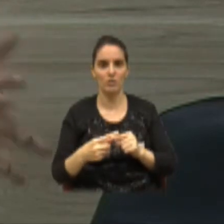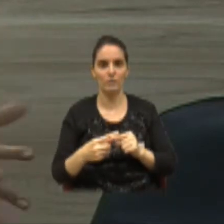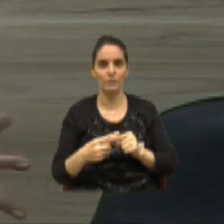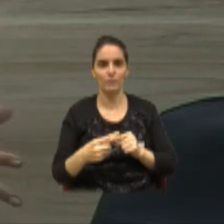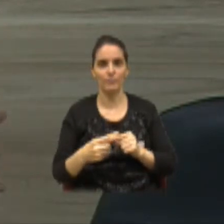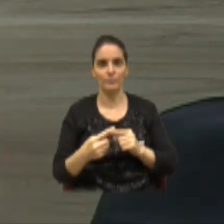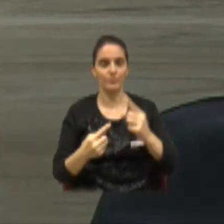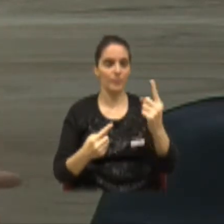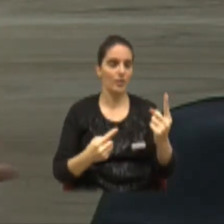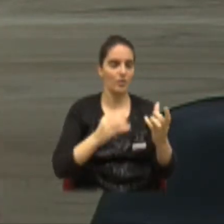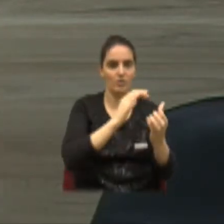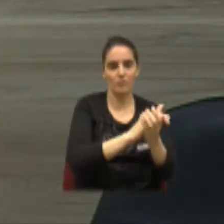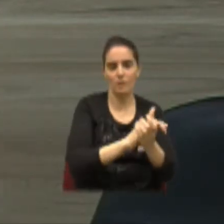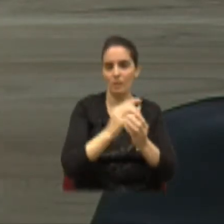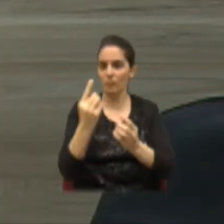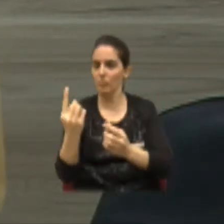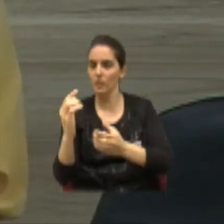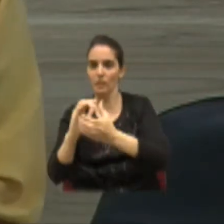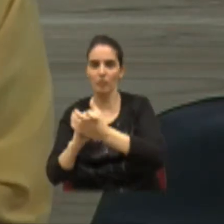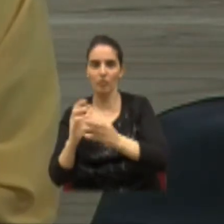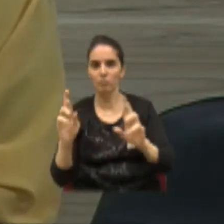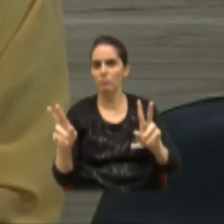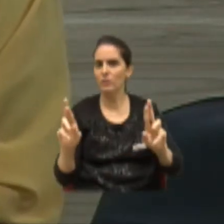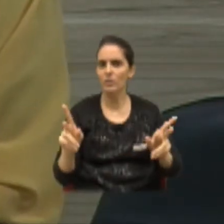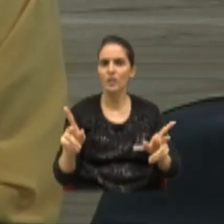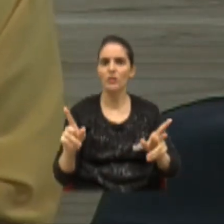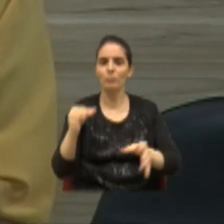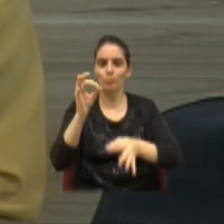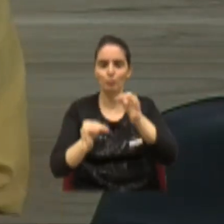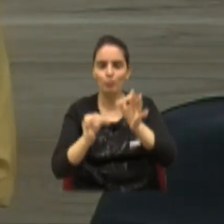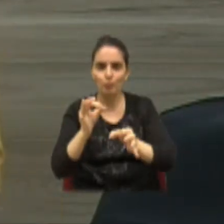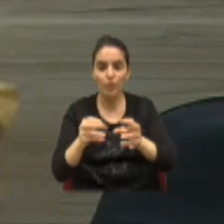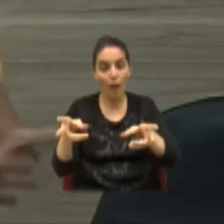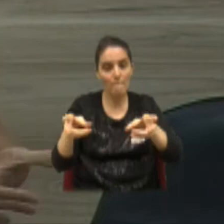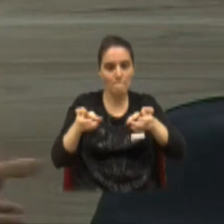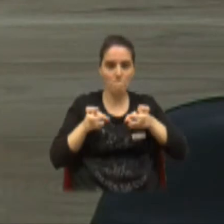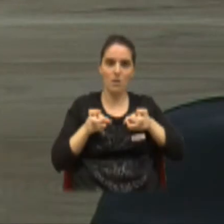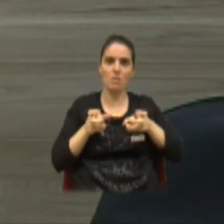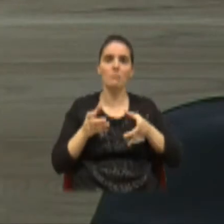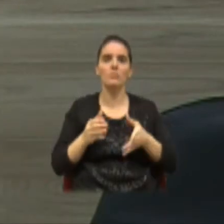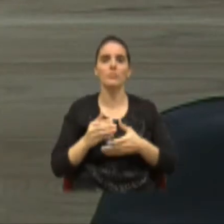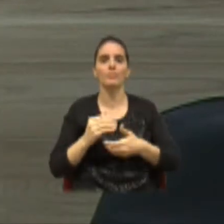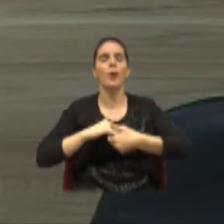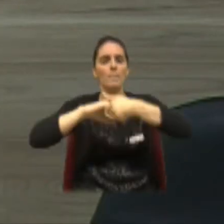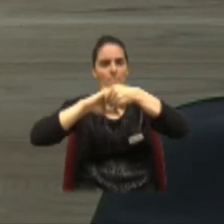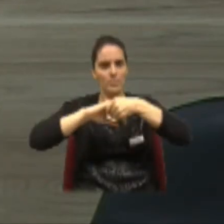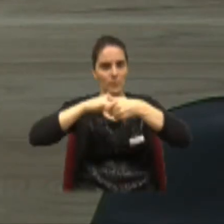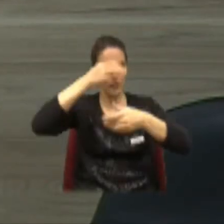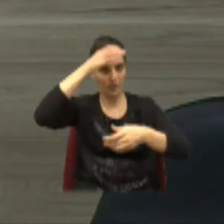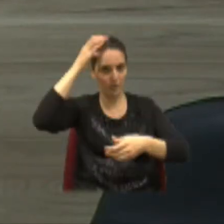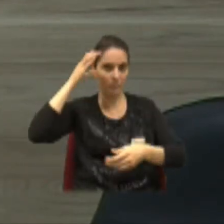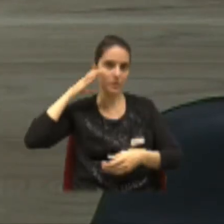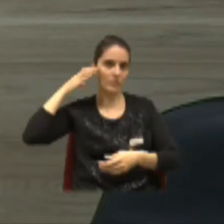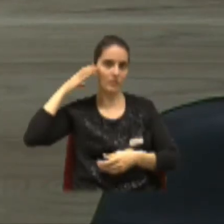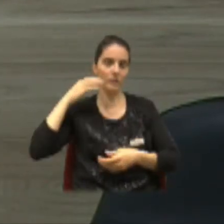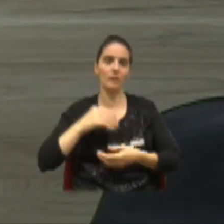vão convergir para uma decisão judicial. Então, parabéns à vereadora Carolina